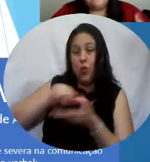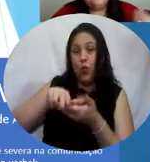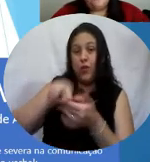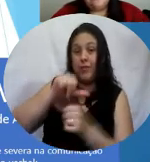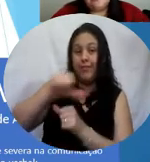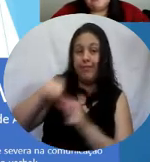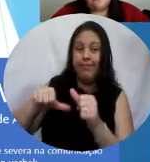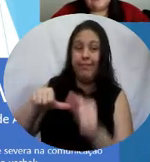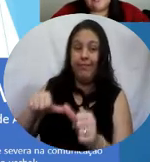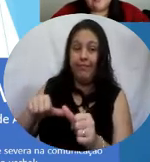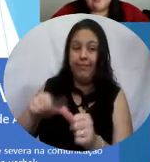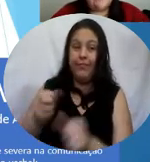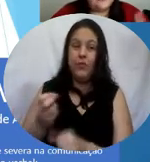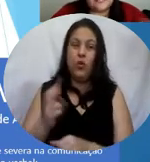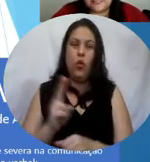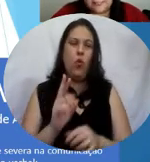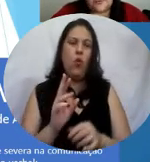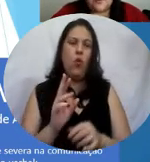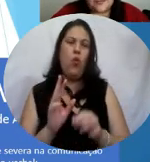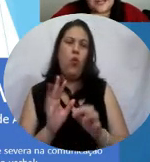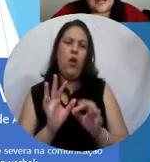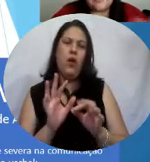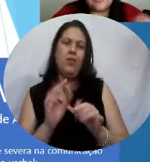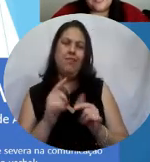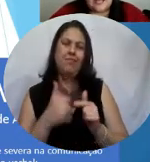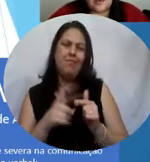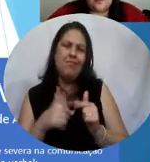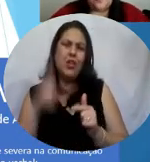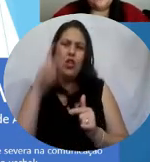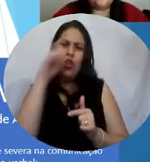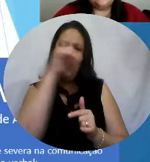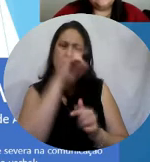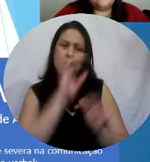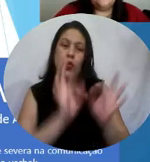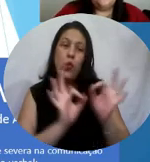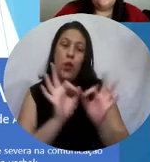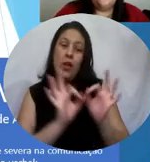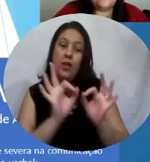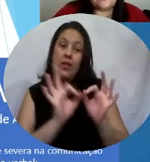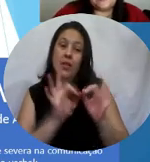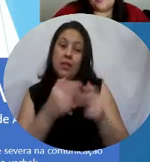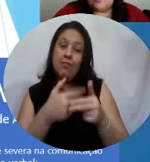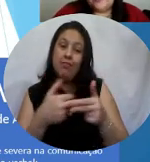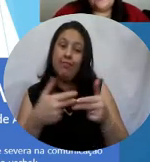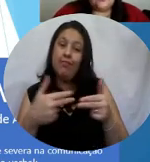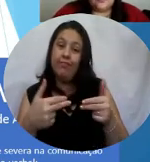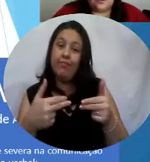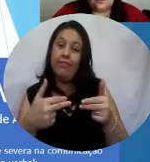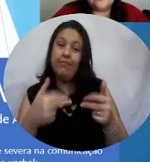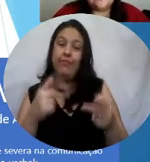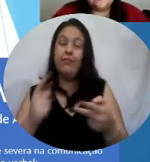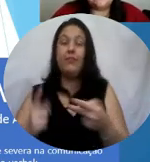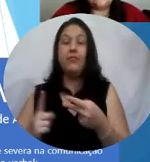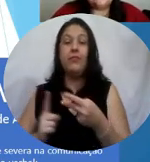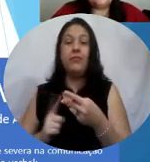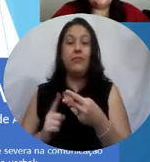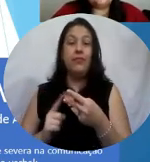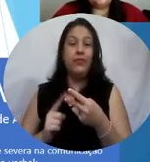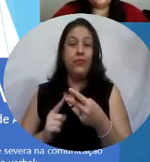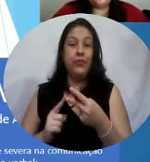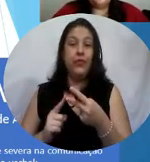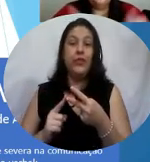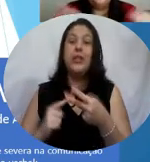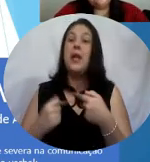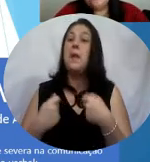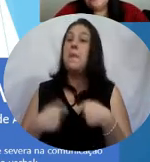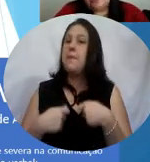planejamento que podem dificultar a sua independência em alguma área, algum ponto específico. O nível 2, ele